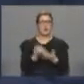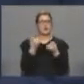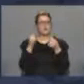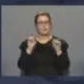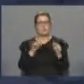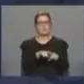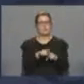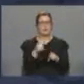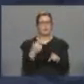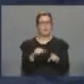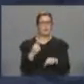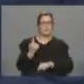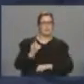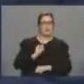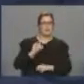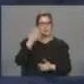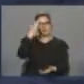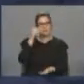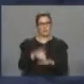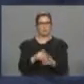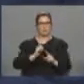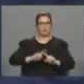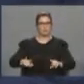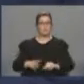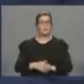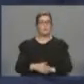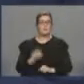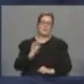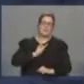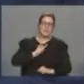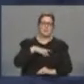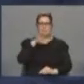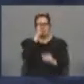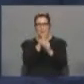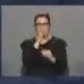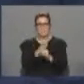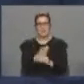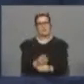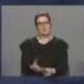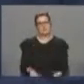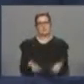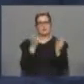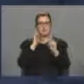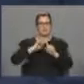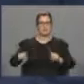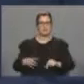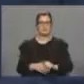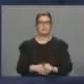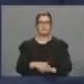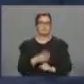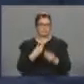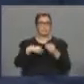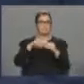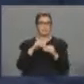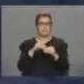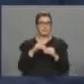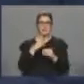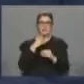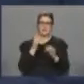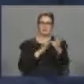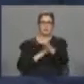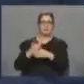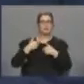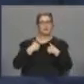obrigavam o outros resultados é outra ambição e acrescenta duarte freitas europa ajudou no dinheiro fez